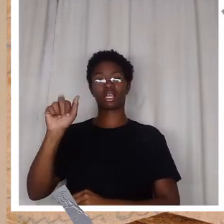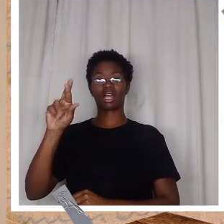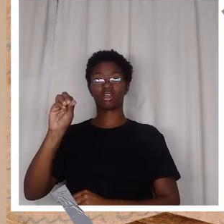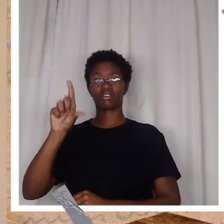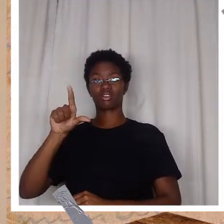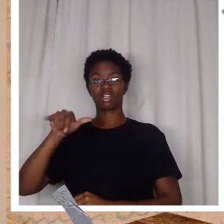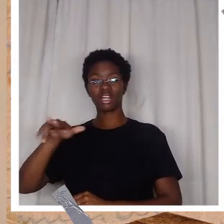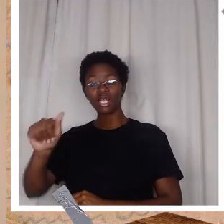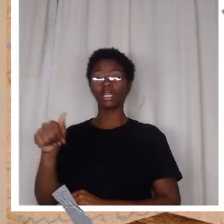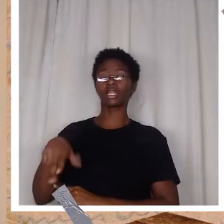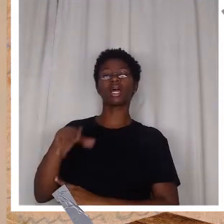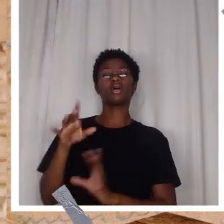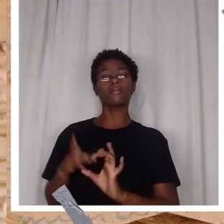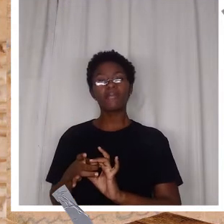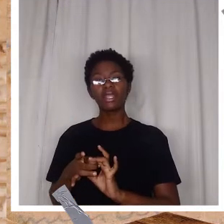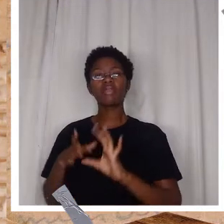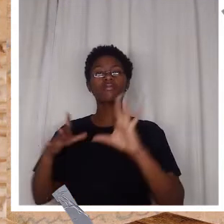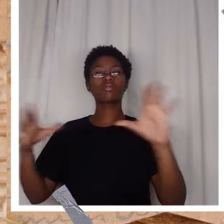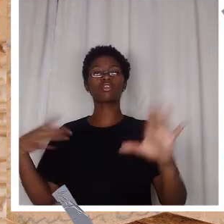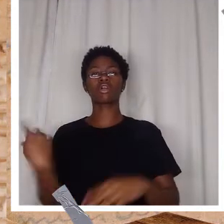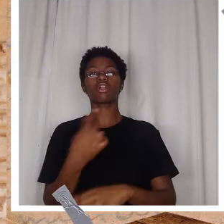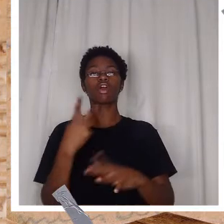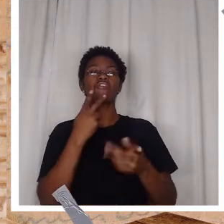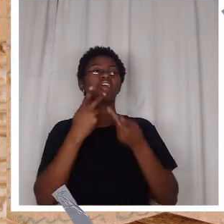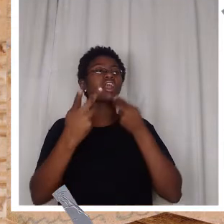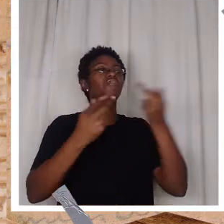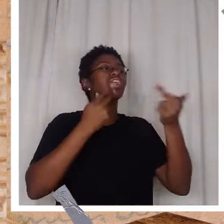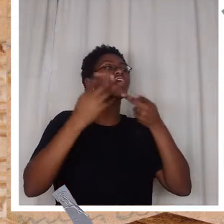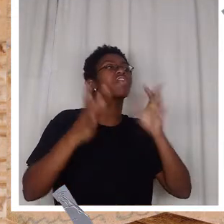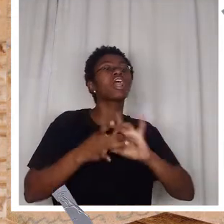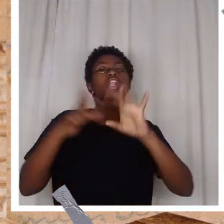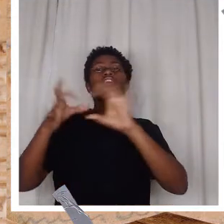falar sobre nós mesmos para que todos possam entender.